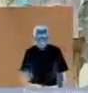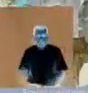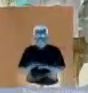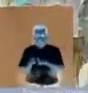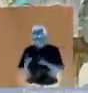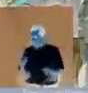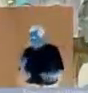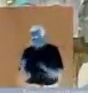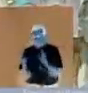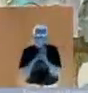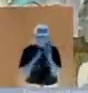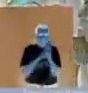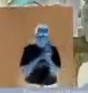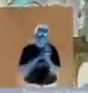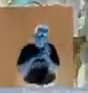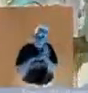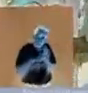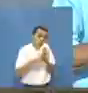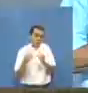Não é assim, não.